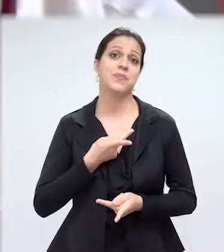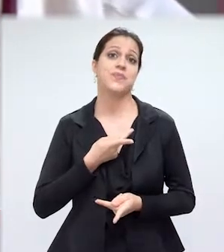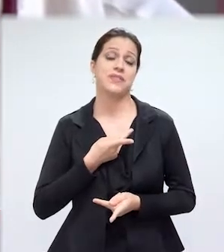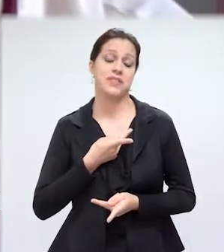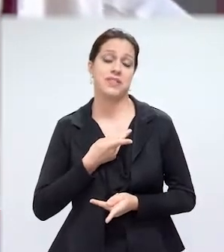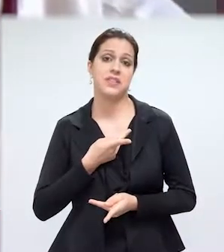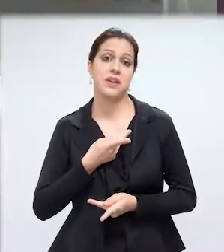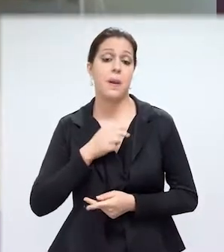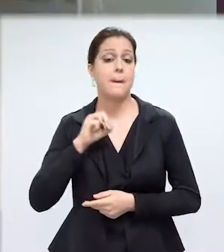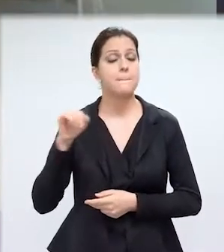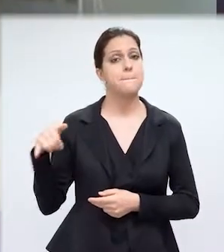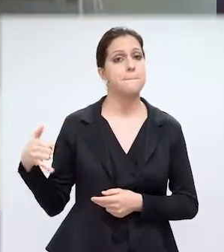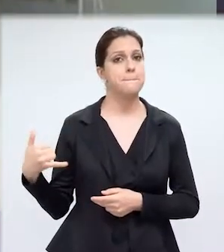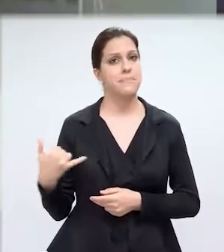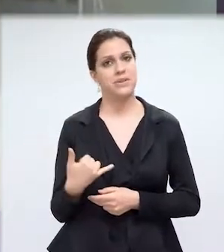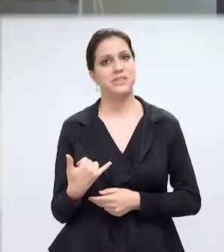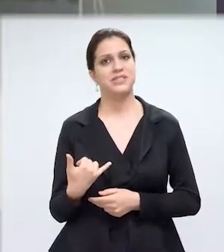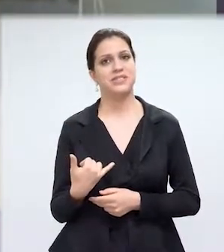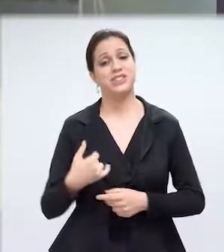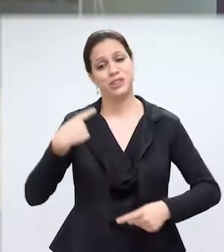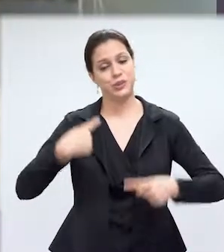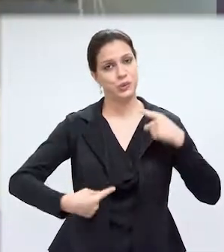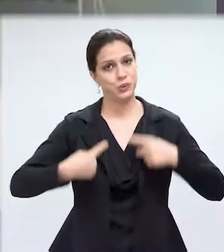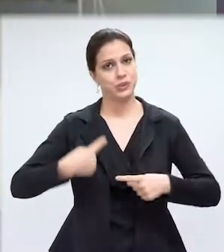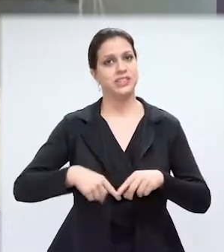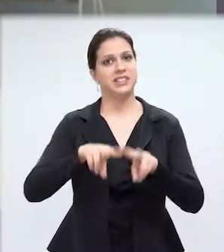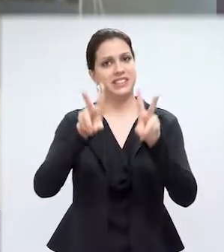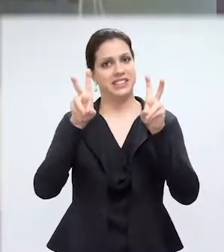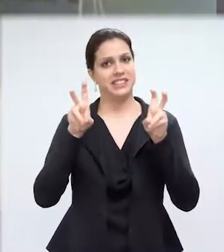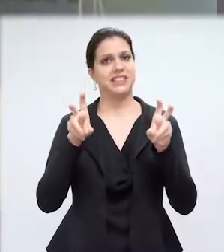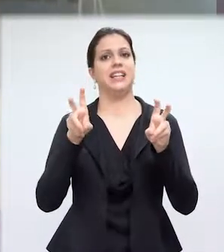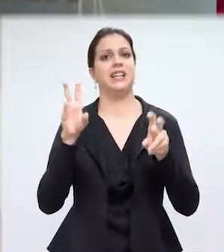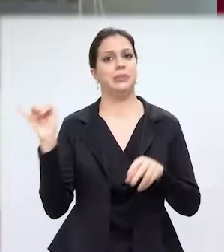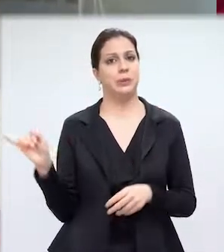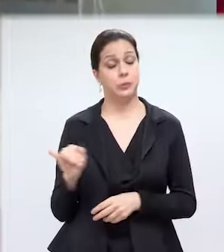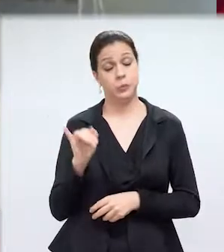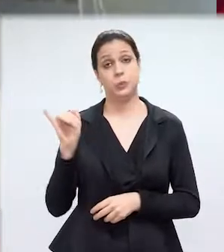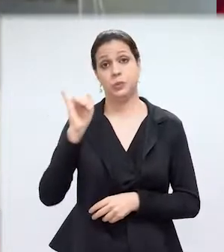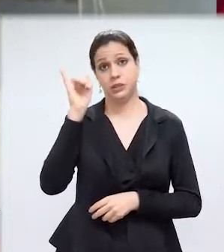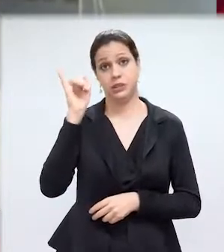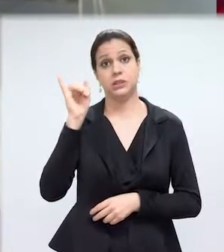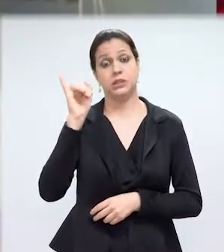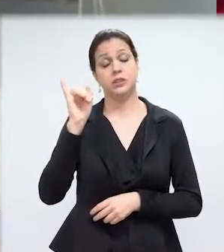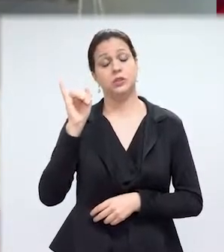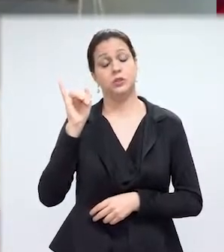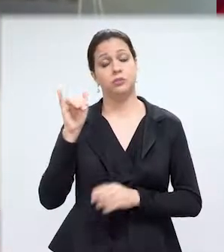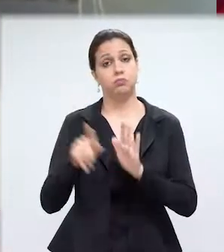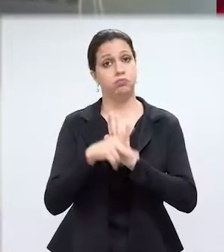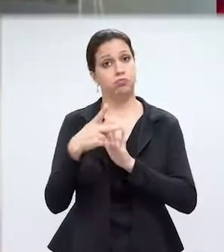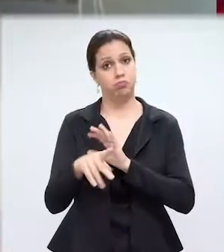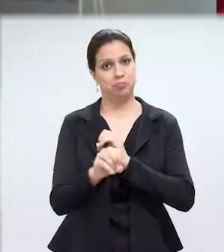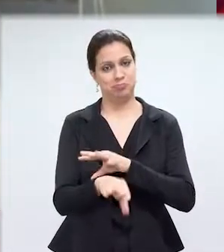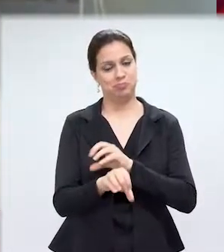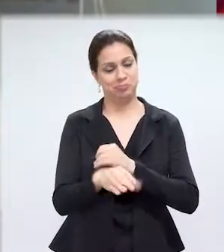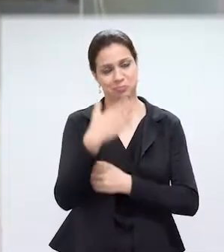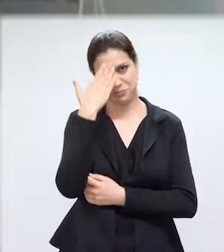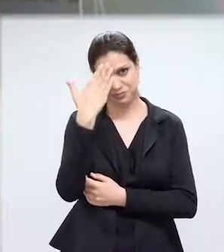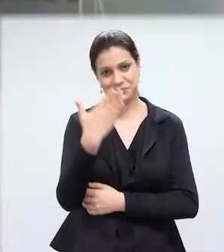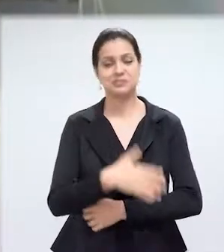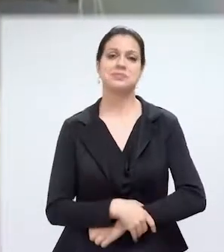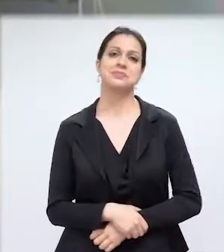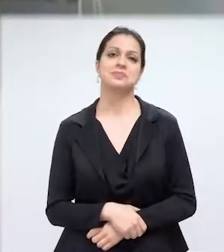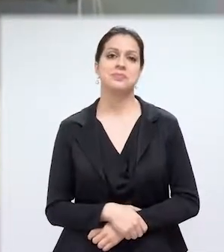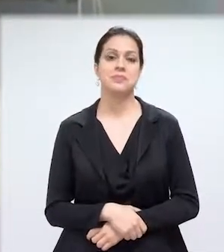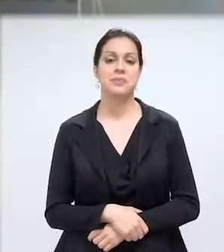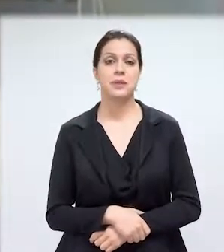agradeço, né, o convite, né, e a oportunidade de estar discutindo temas que me são tão caros, né,